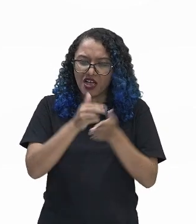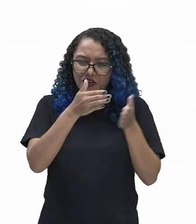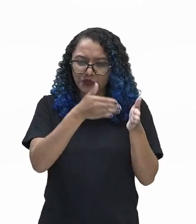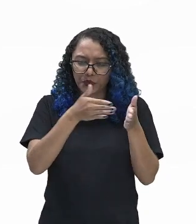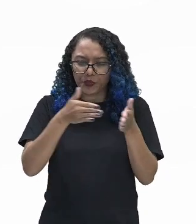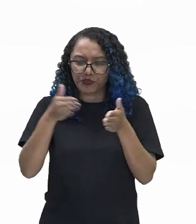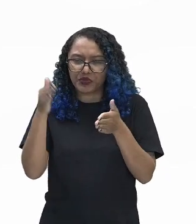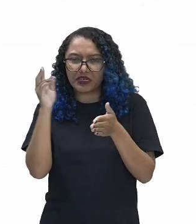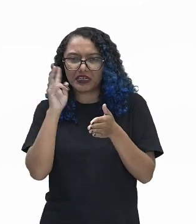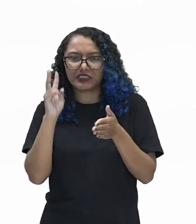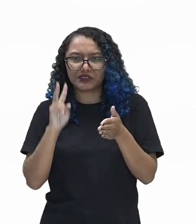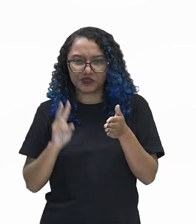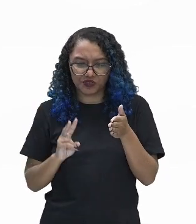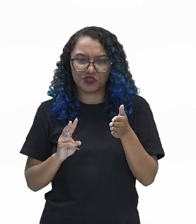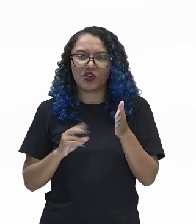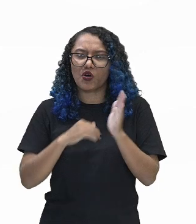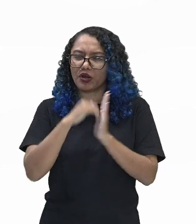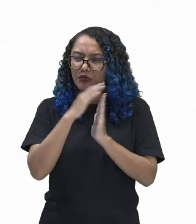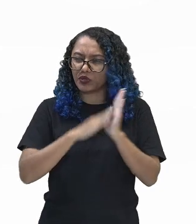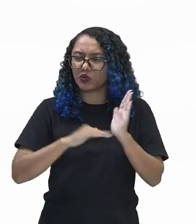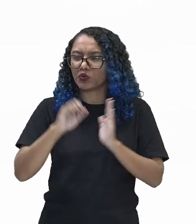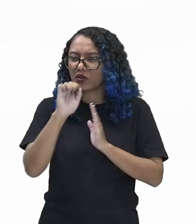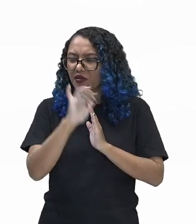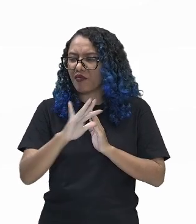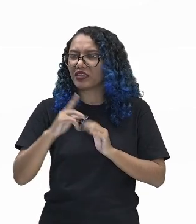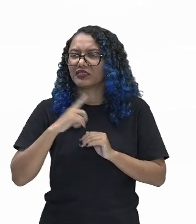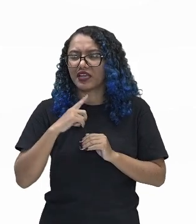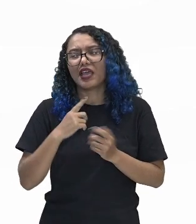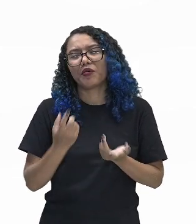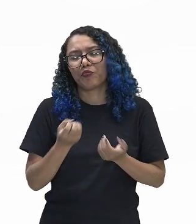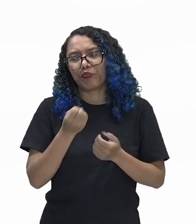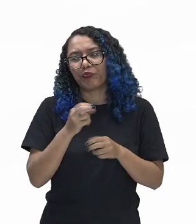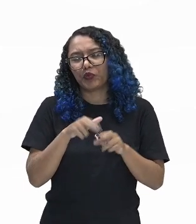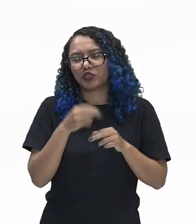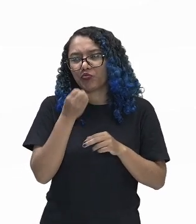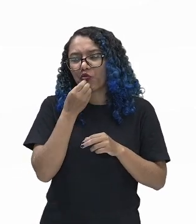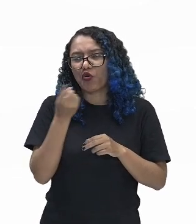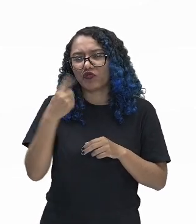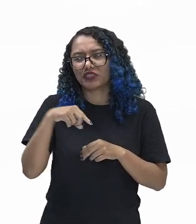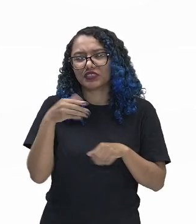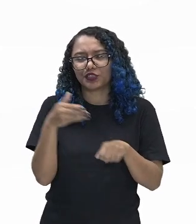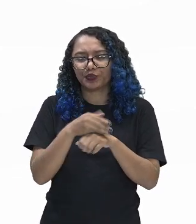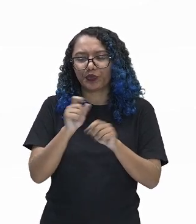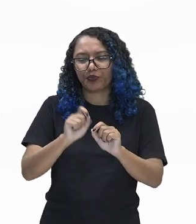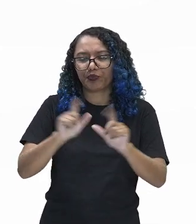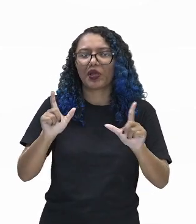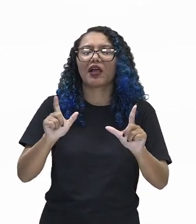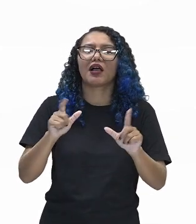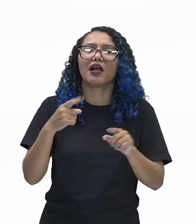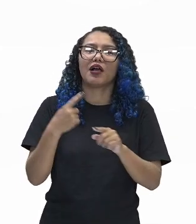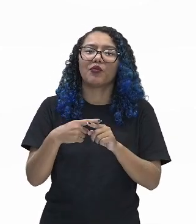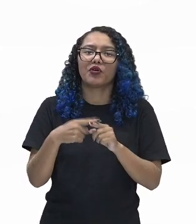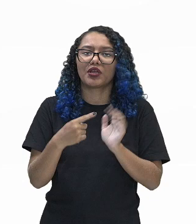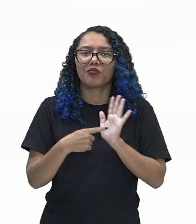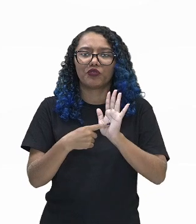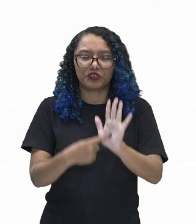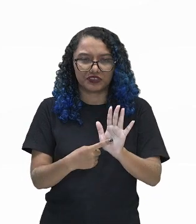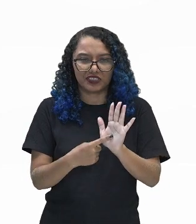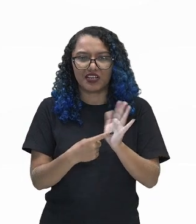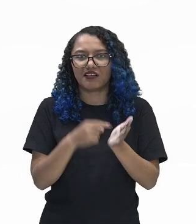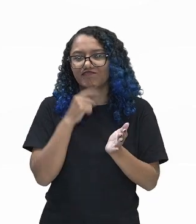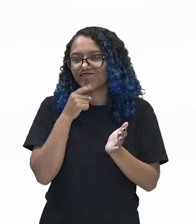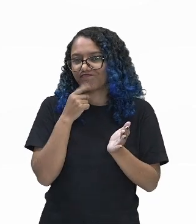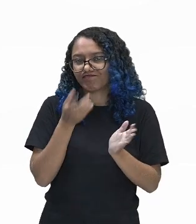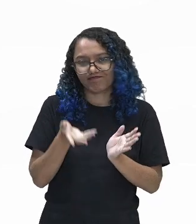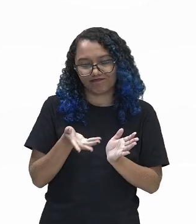de histórias por meio de imagens, é interessante que vocês acessem, porque nós não conseguiríamos fazer esse processo aqui na aula,